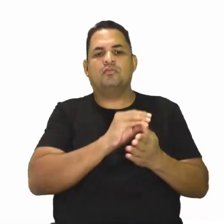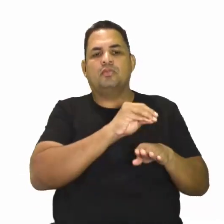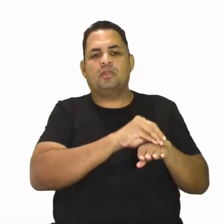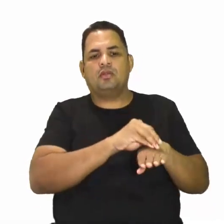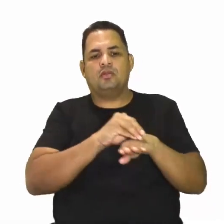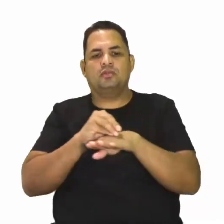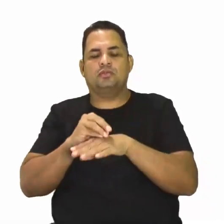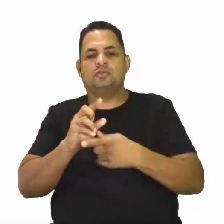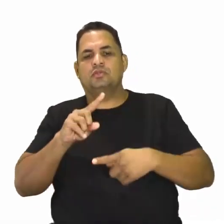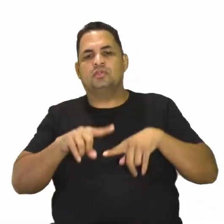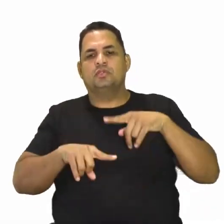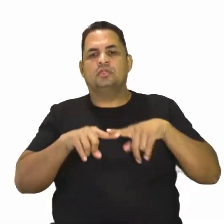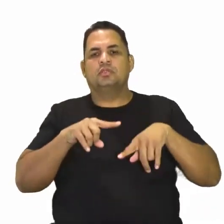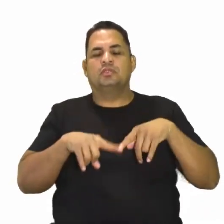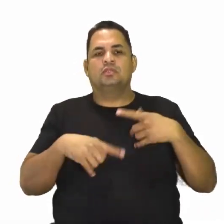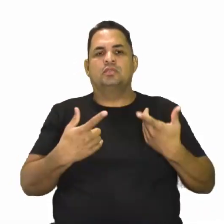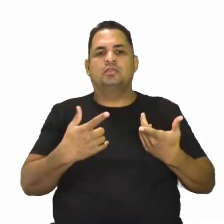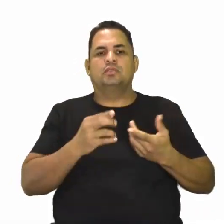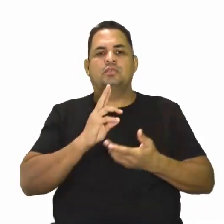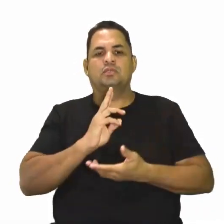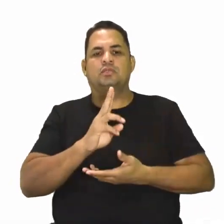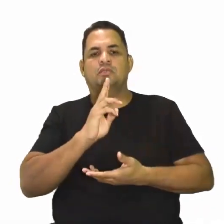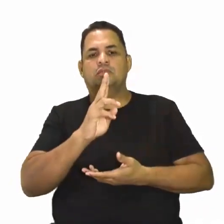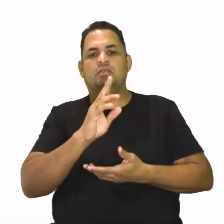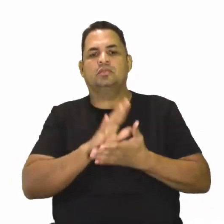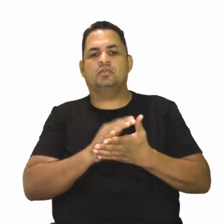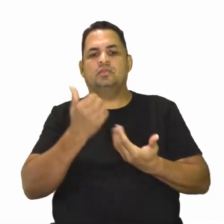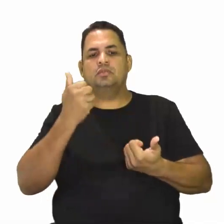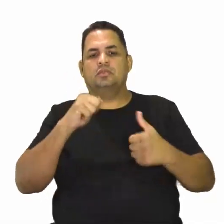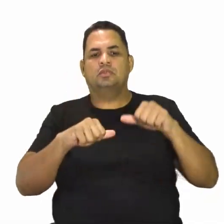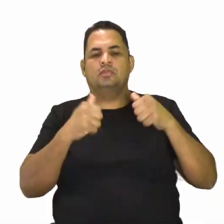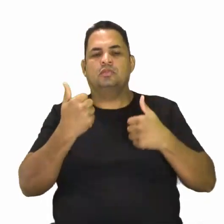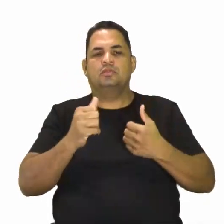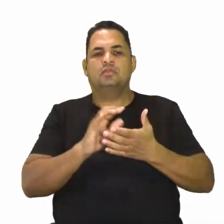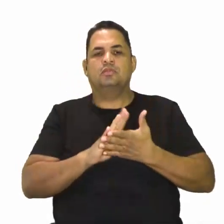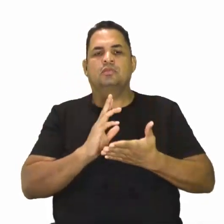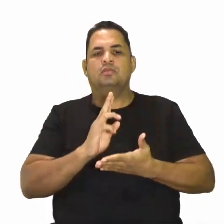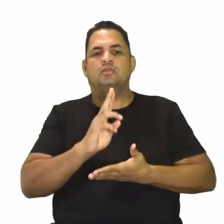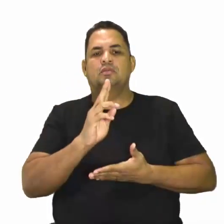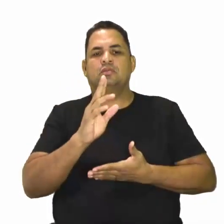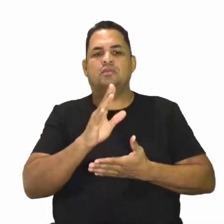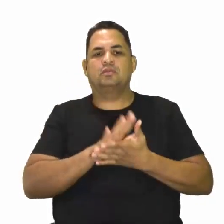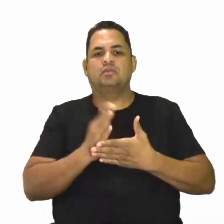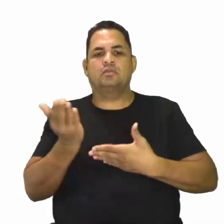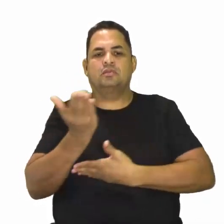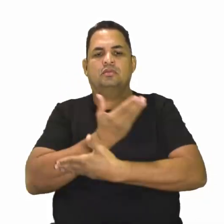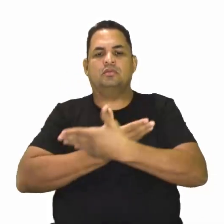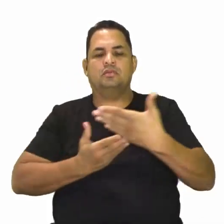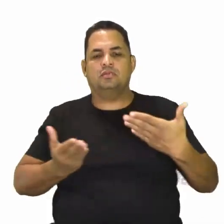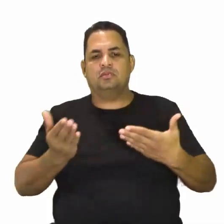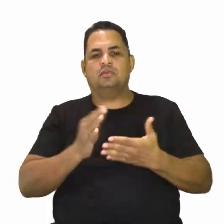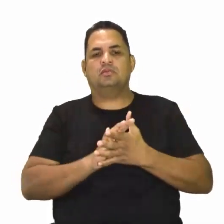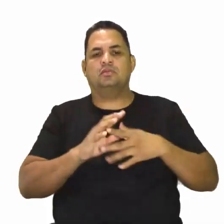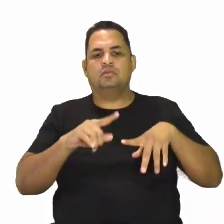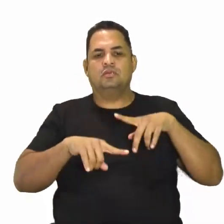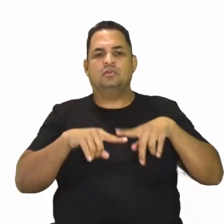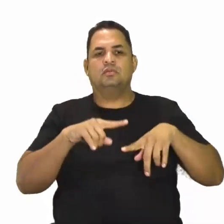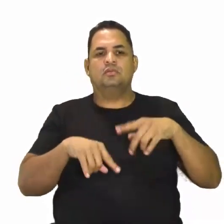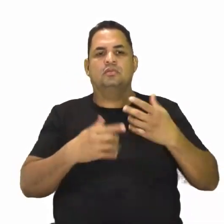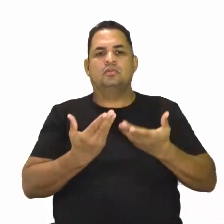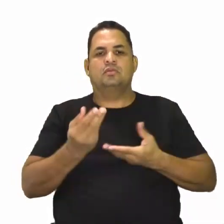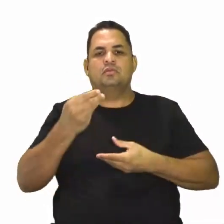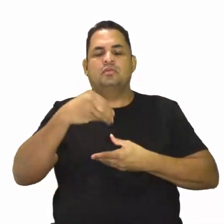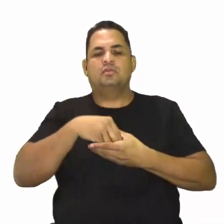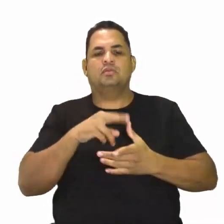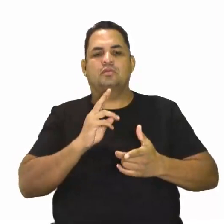escoar esse produto e manter a qualidade do processo de integração desse produto